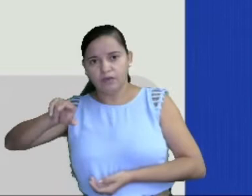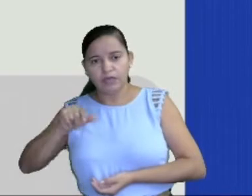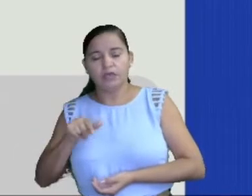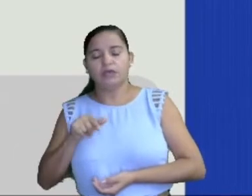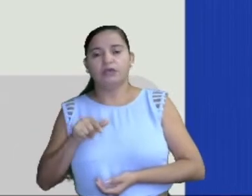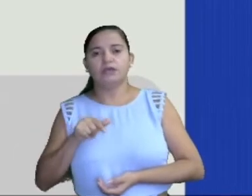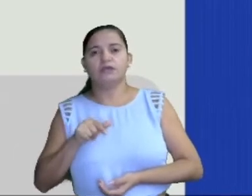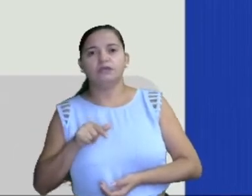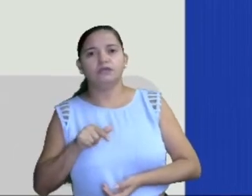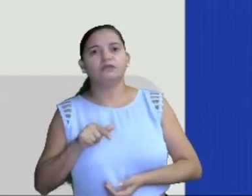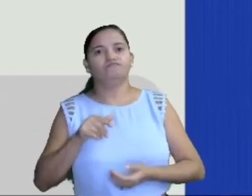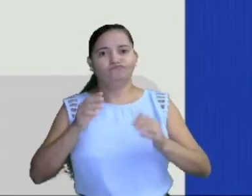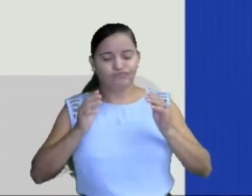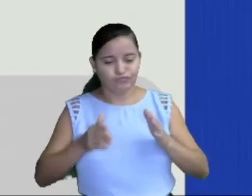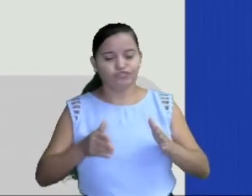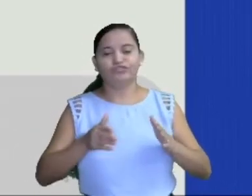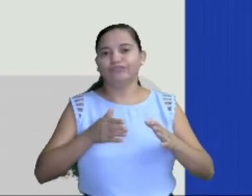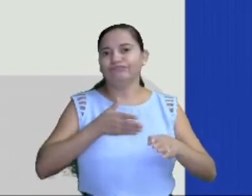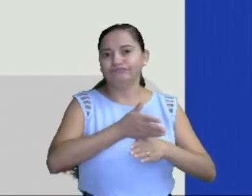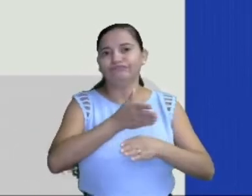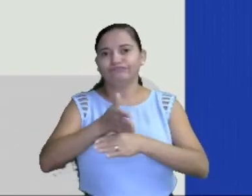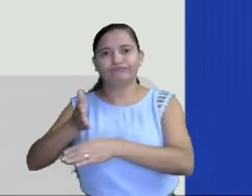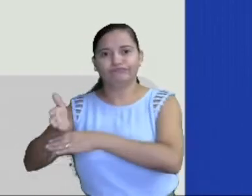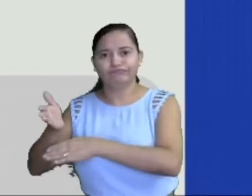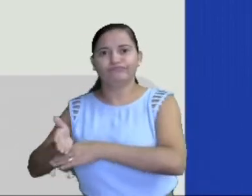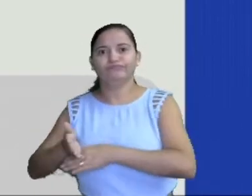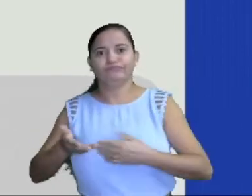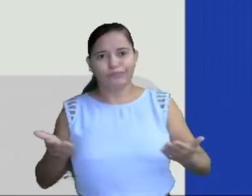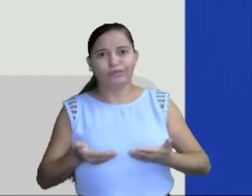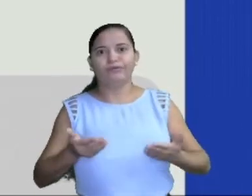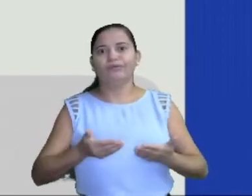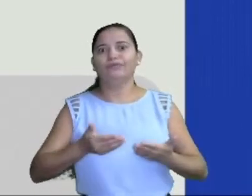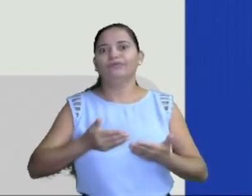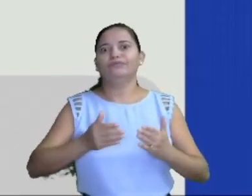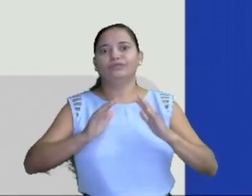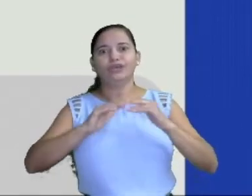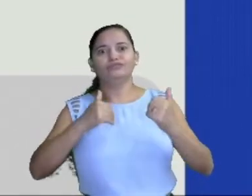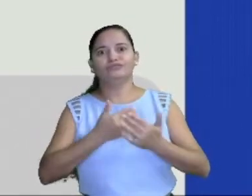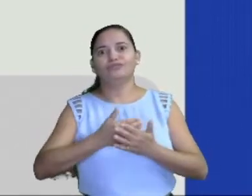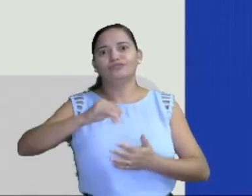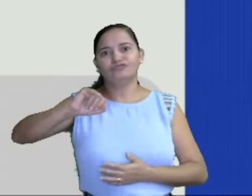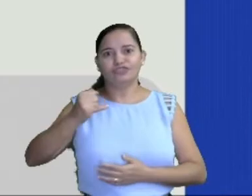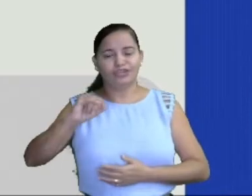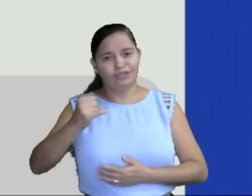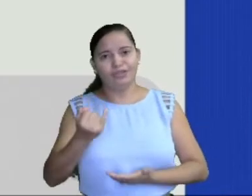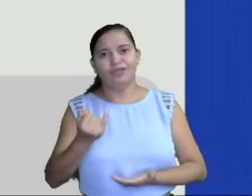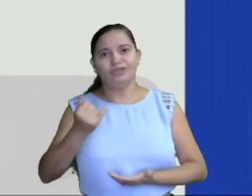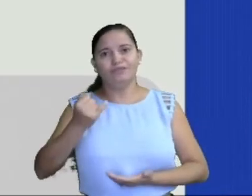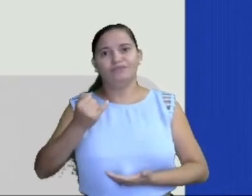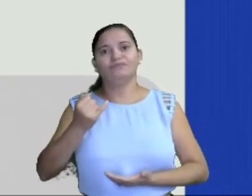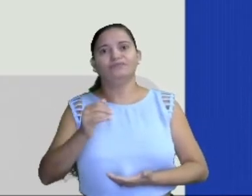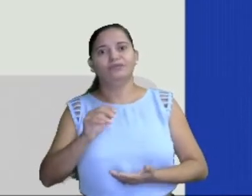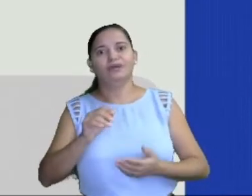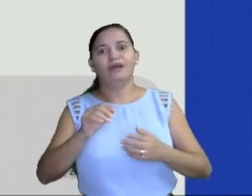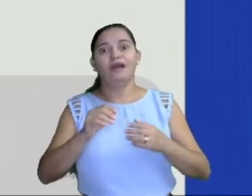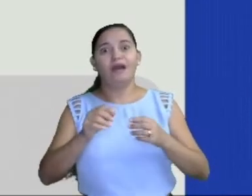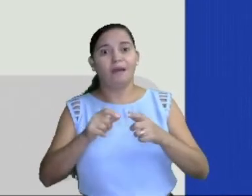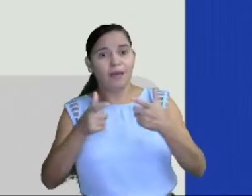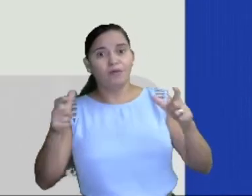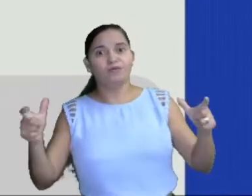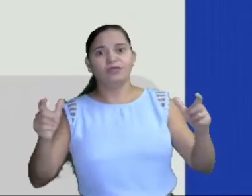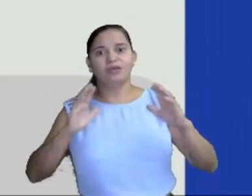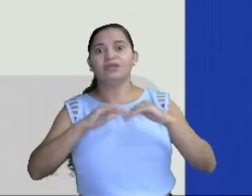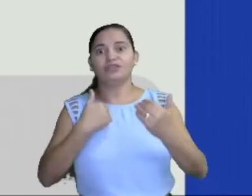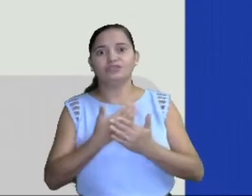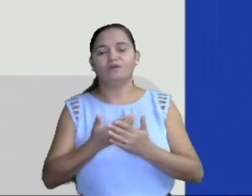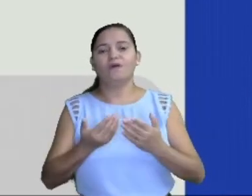em nossas unidades. Agora, no período de janeiro, onde a maioria das escolas estão fechadas, isso